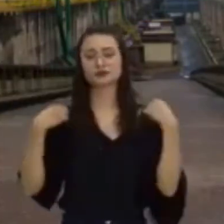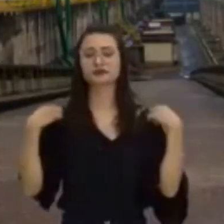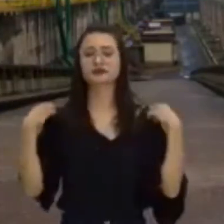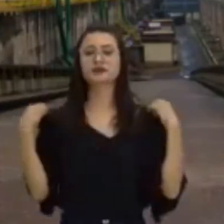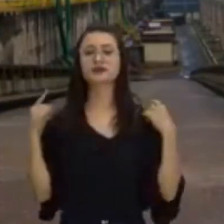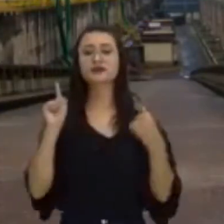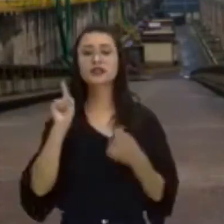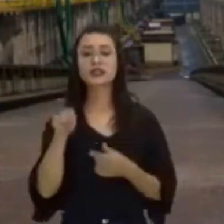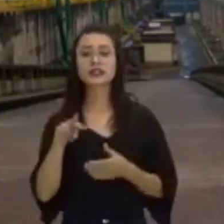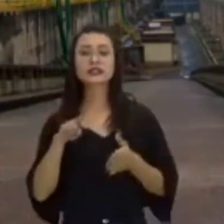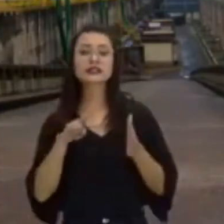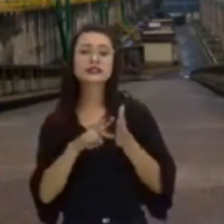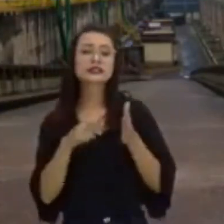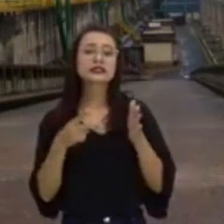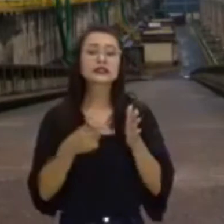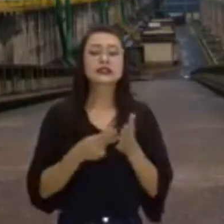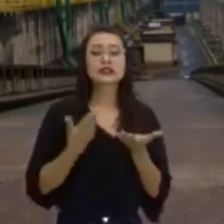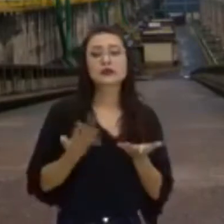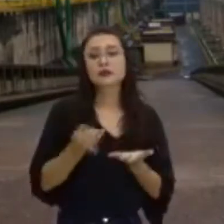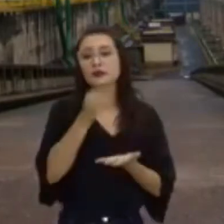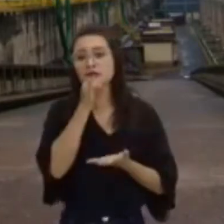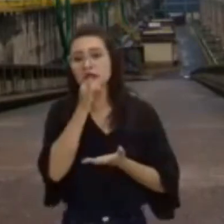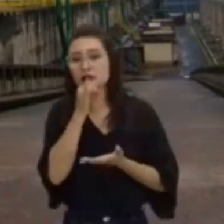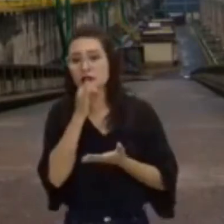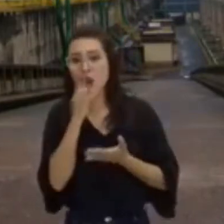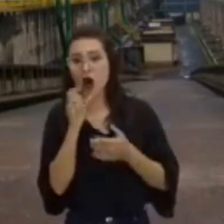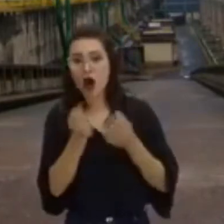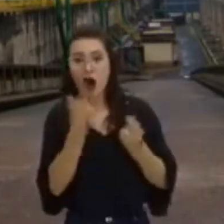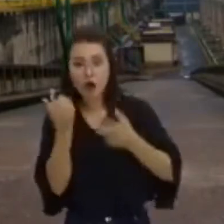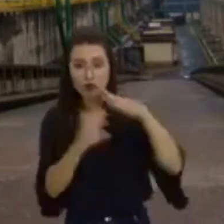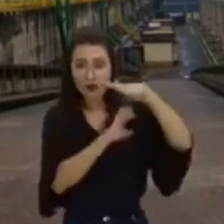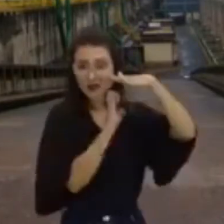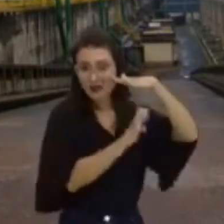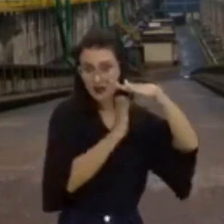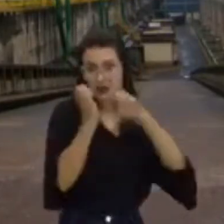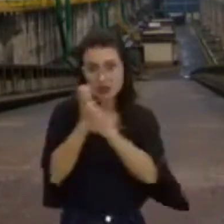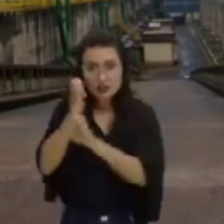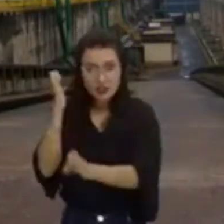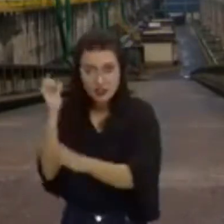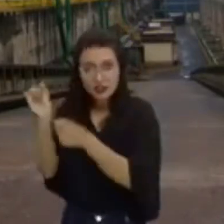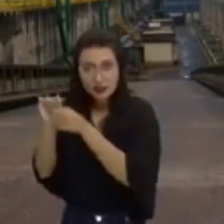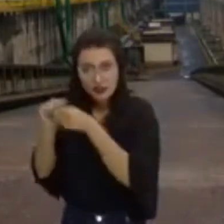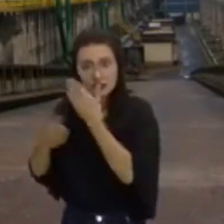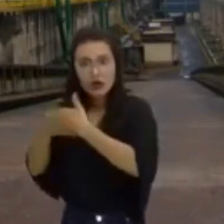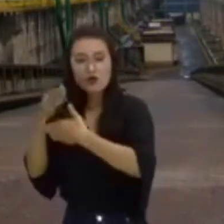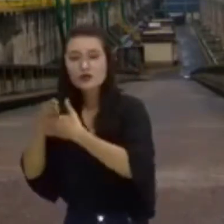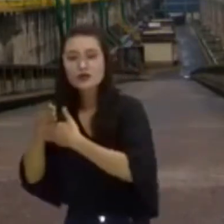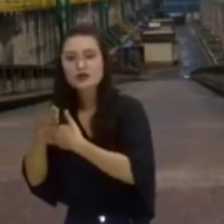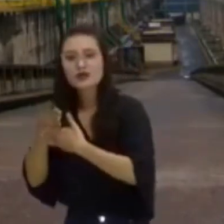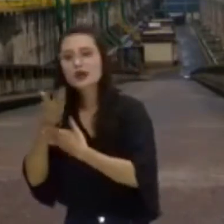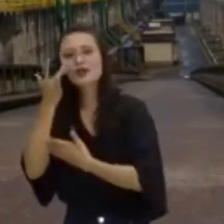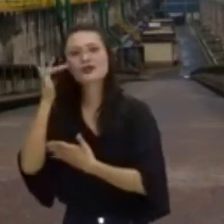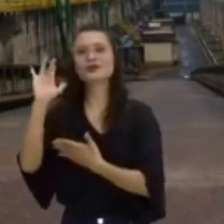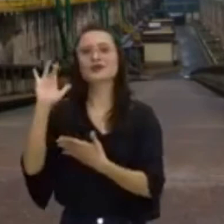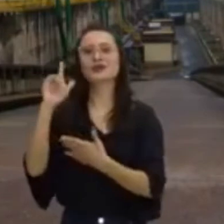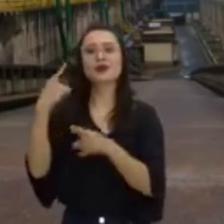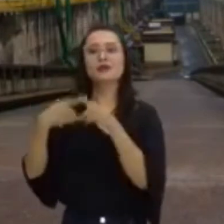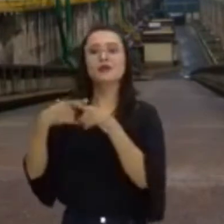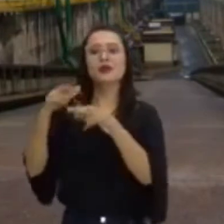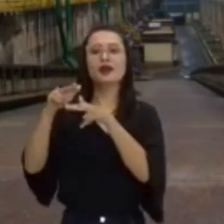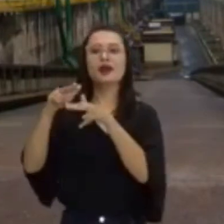Isso que algumas empresas de engenharia não levam em consideração. Mas a pressão é maior com a